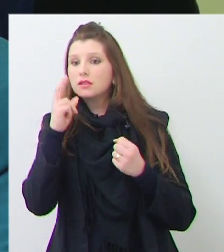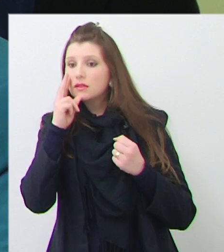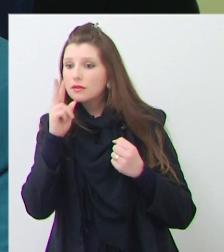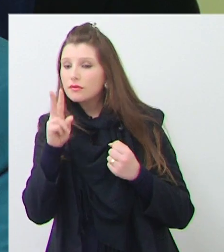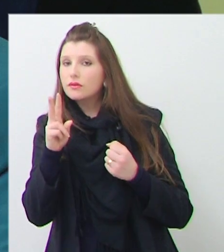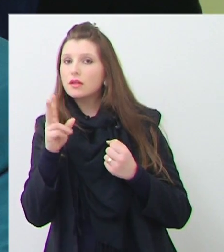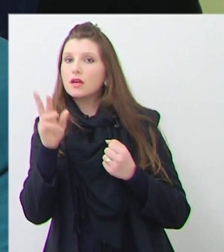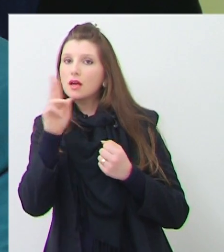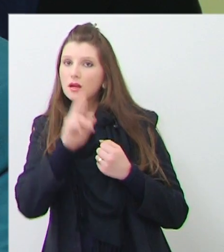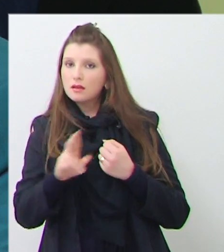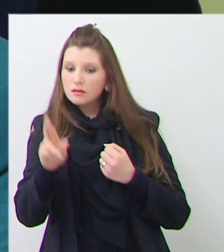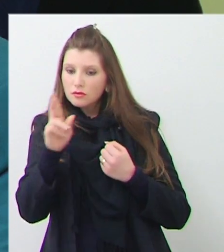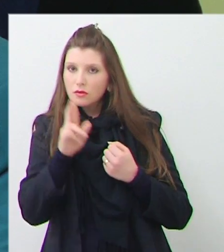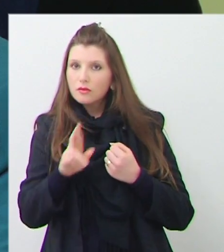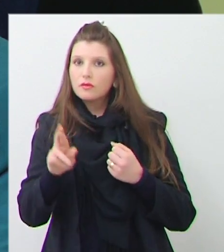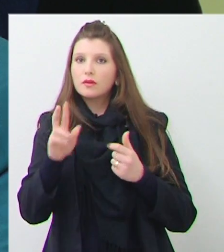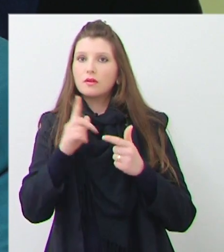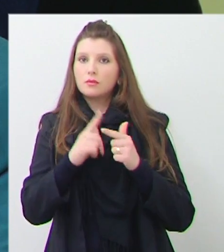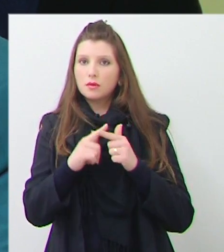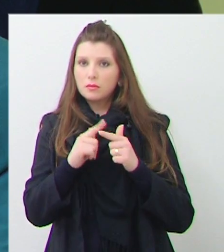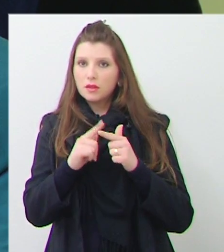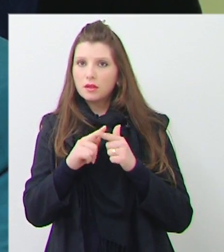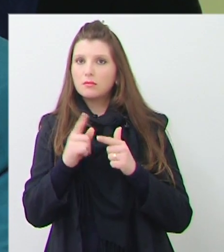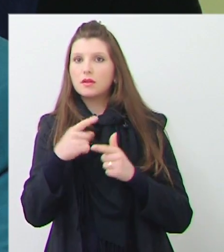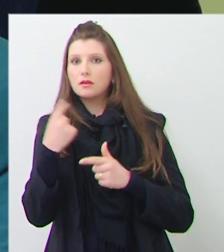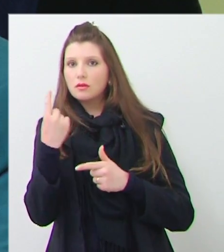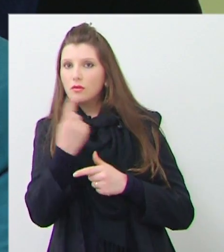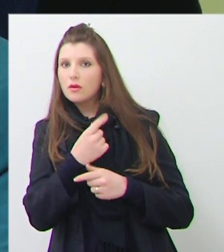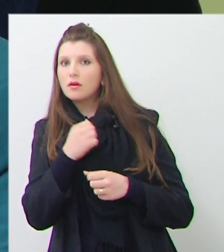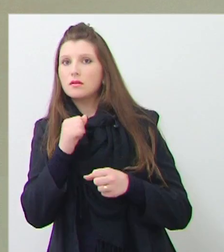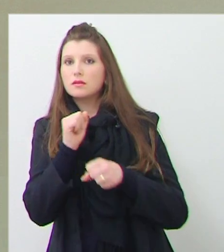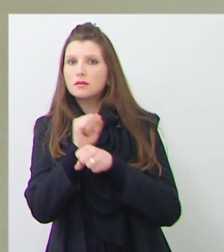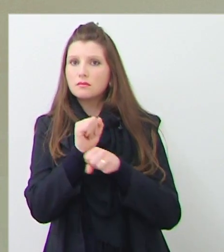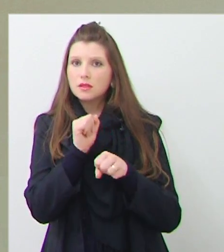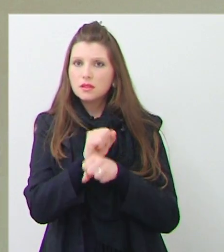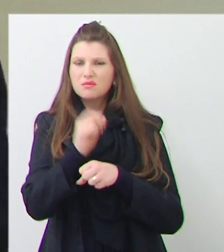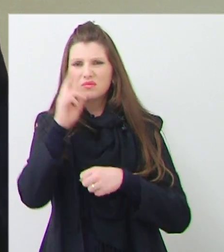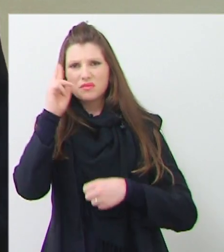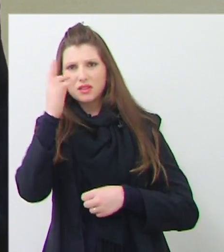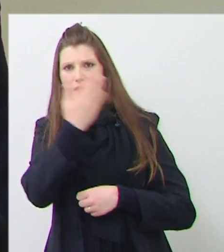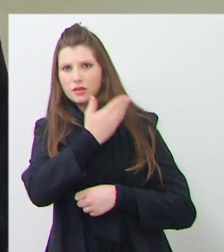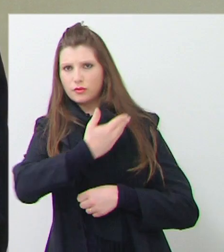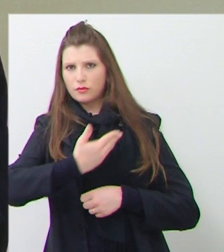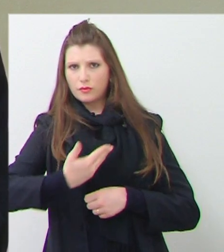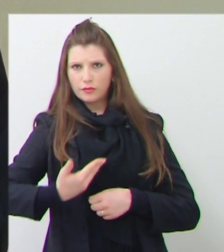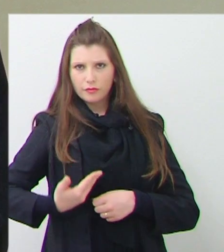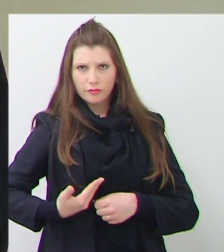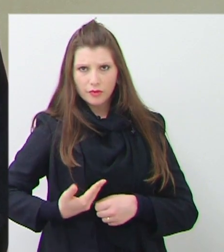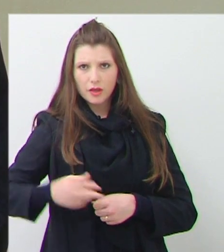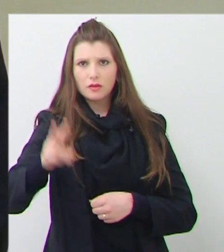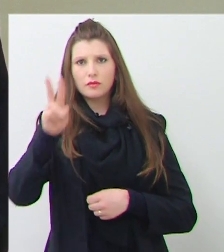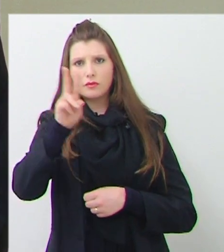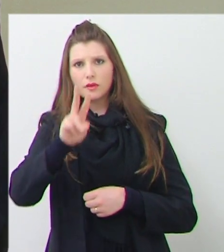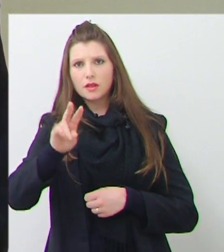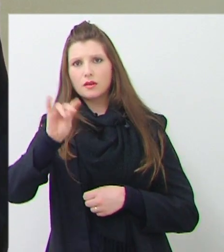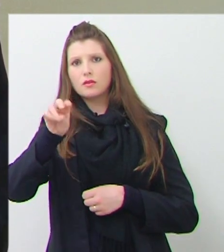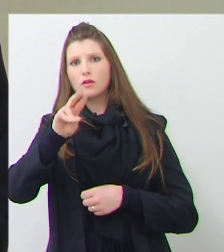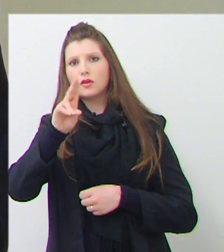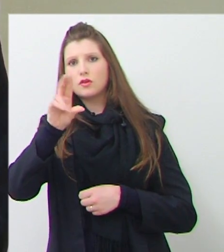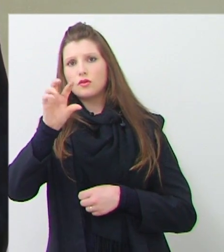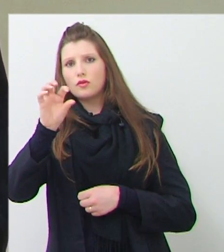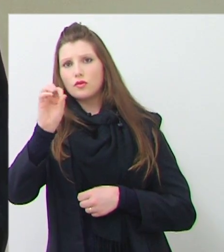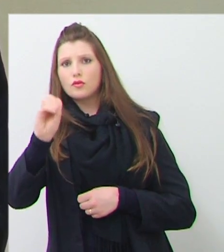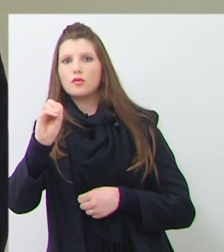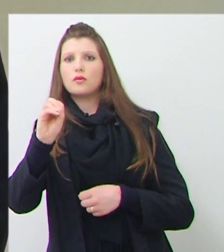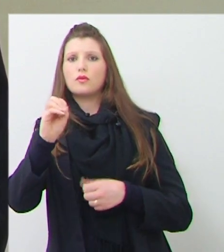esperamos líder de governo, vereador Júlio, que sempre está lutando aí para que as